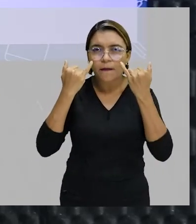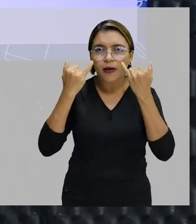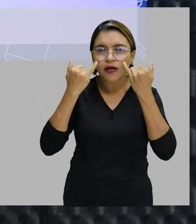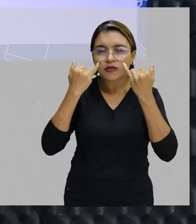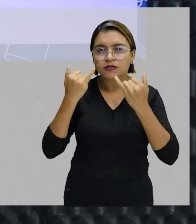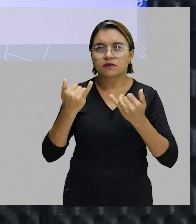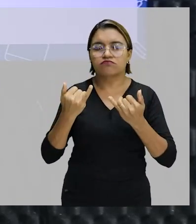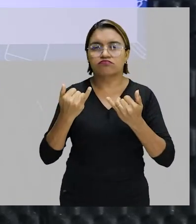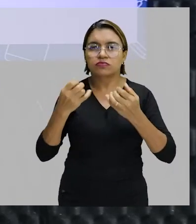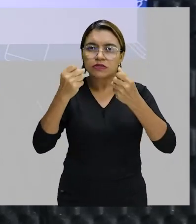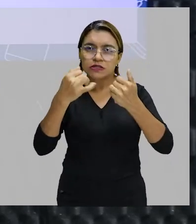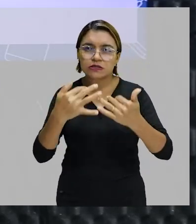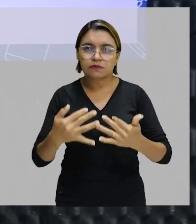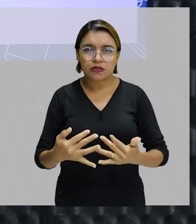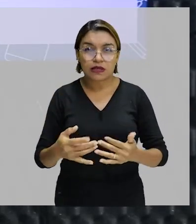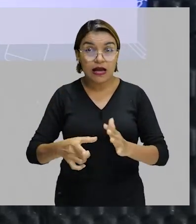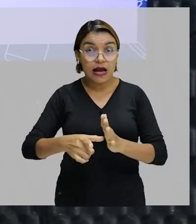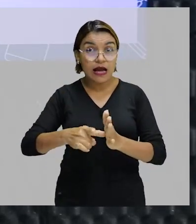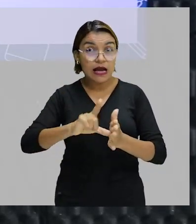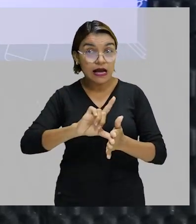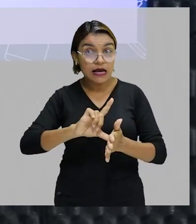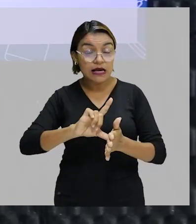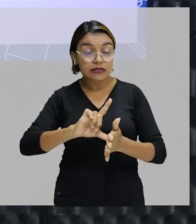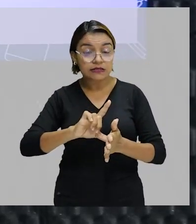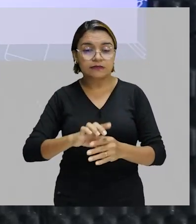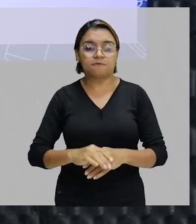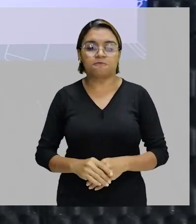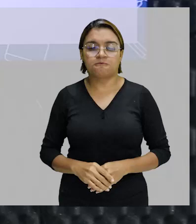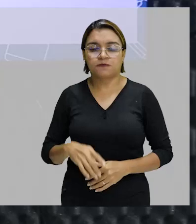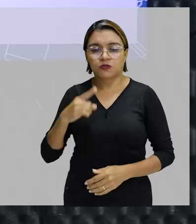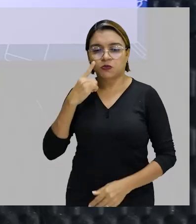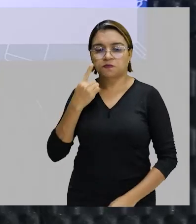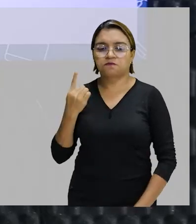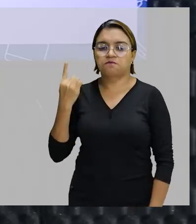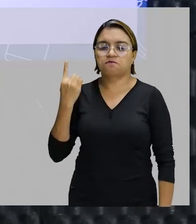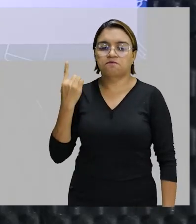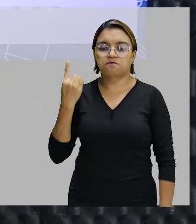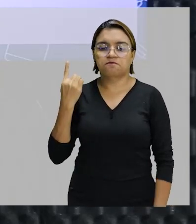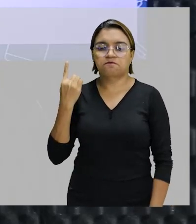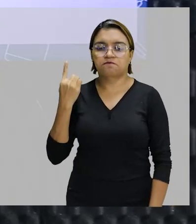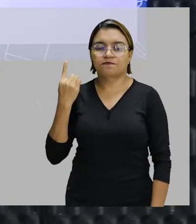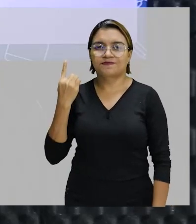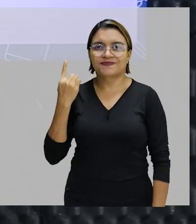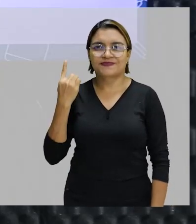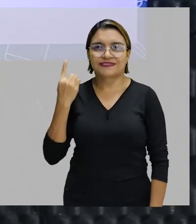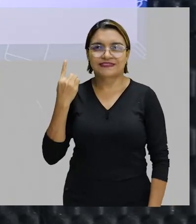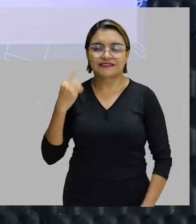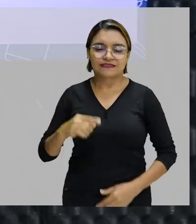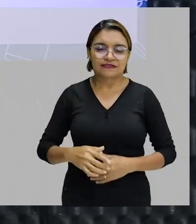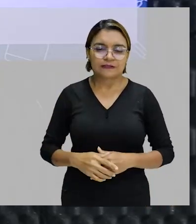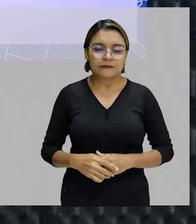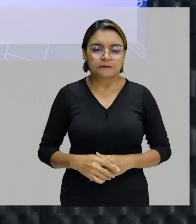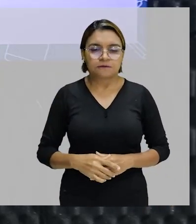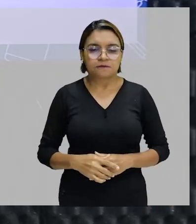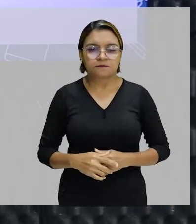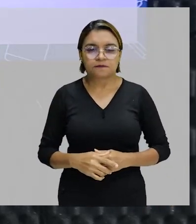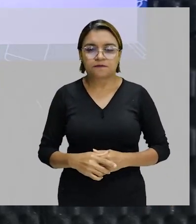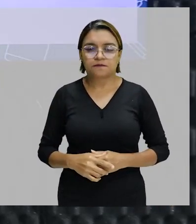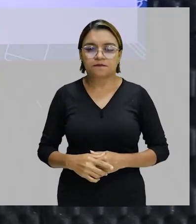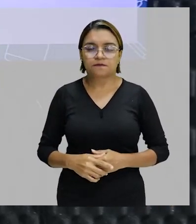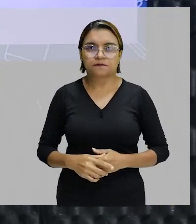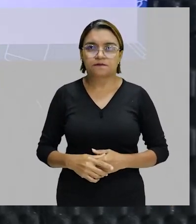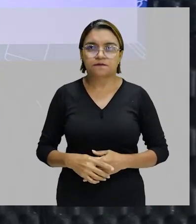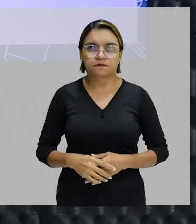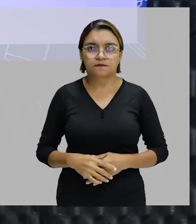e fala de algo que ocorreu antes. I had never seen such a beautiful sunset before